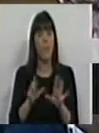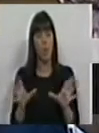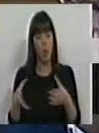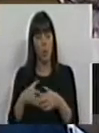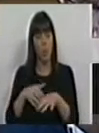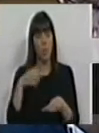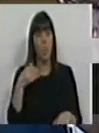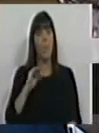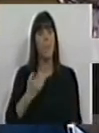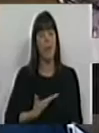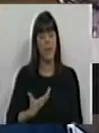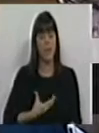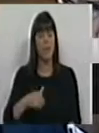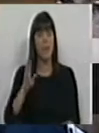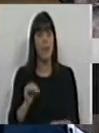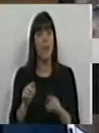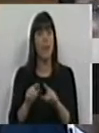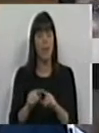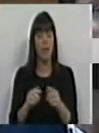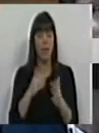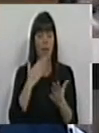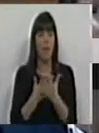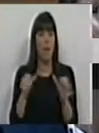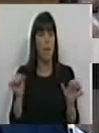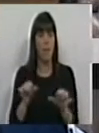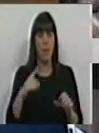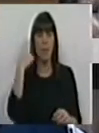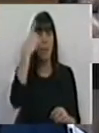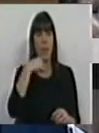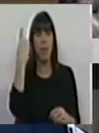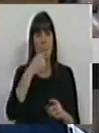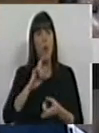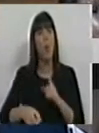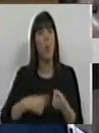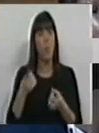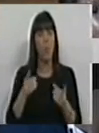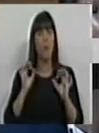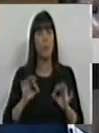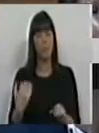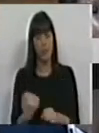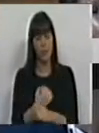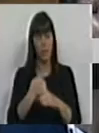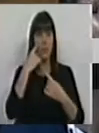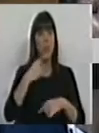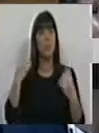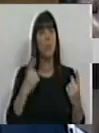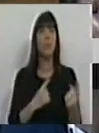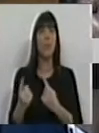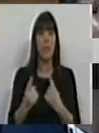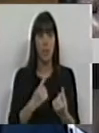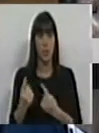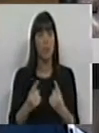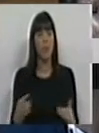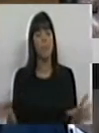o grupo parlamentar do PSD e do CDS estão a dar uma péssima imagem do que é um serviço público de